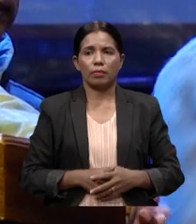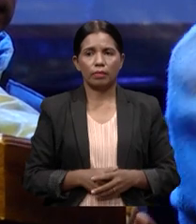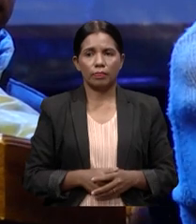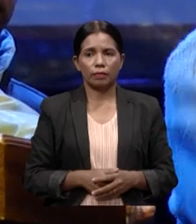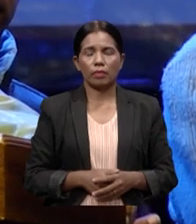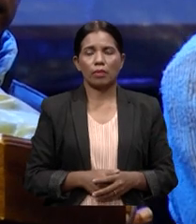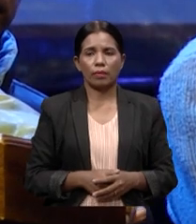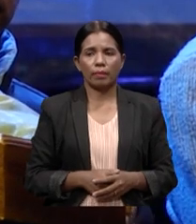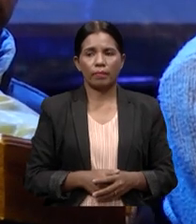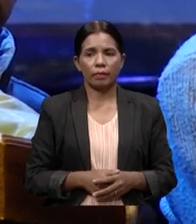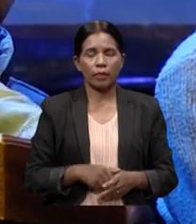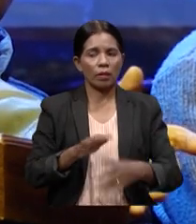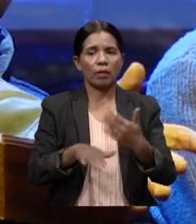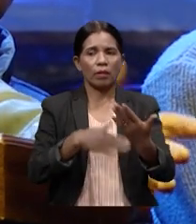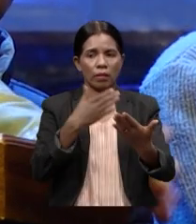Portanto,